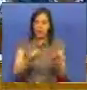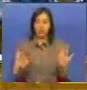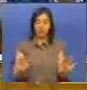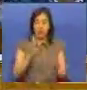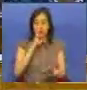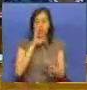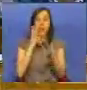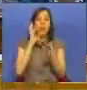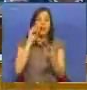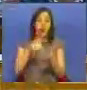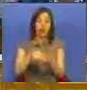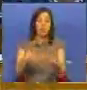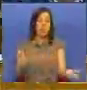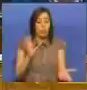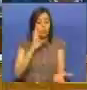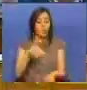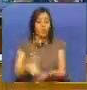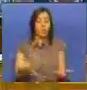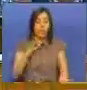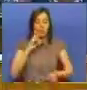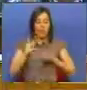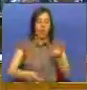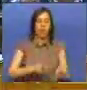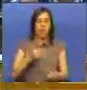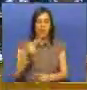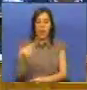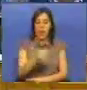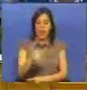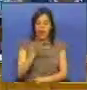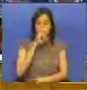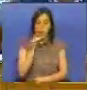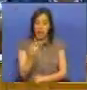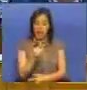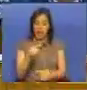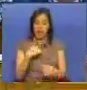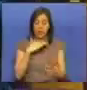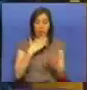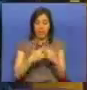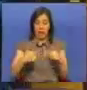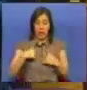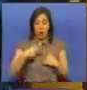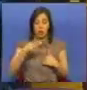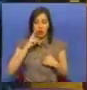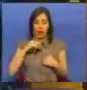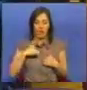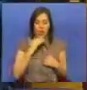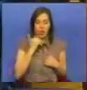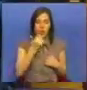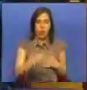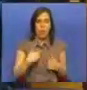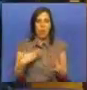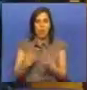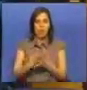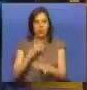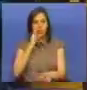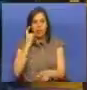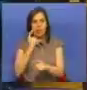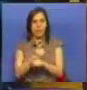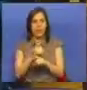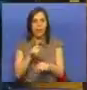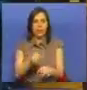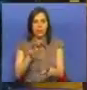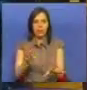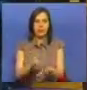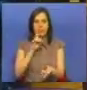quando resultarem avaliações negativas dadas até por um chefe, pode, num processo de averiguações,